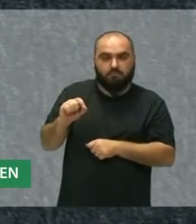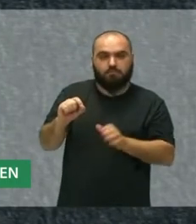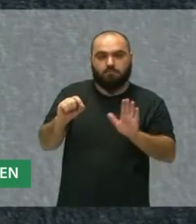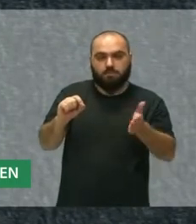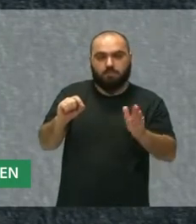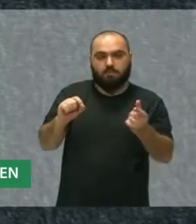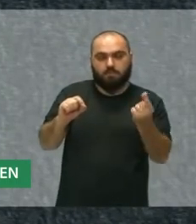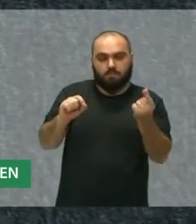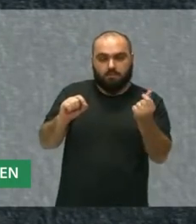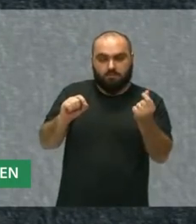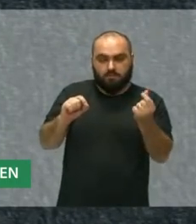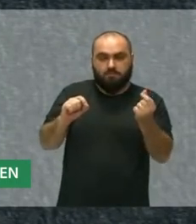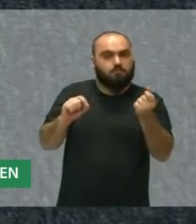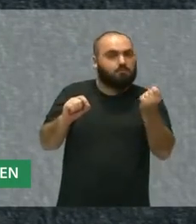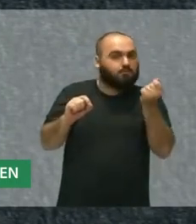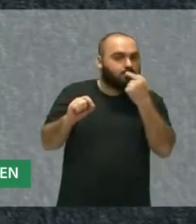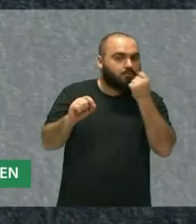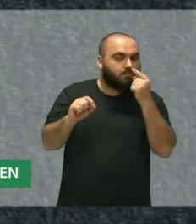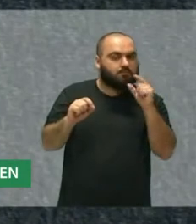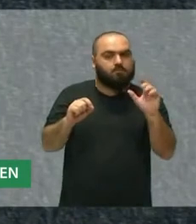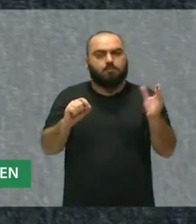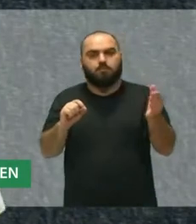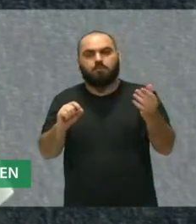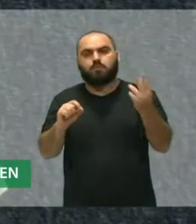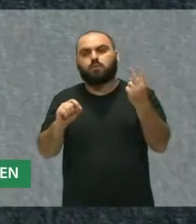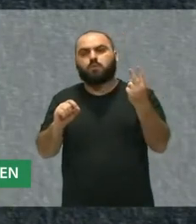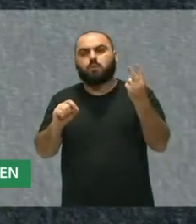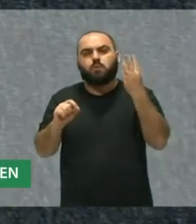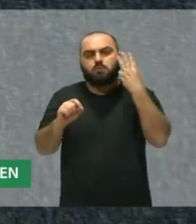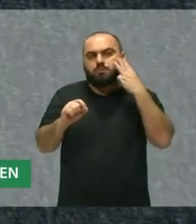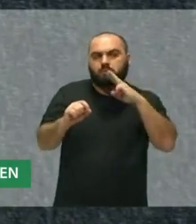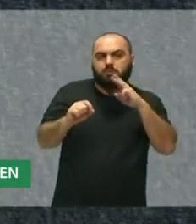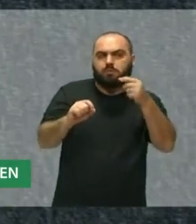de material e medicamento, ela versava em torno de